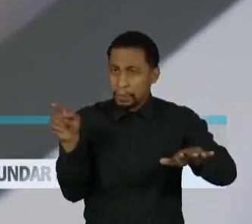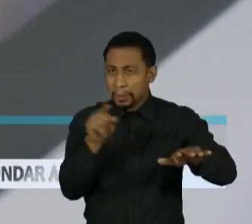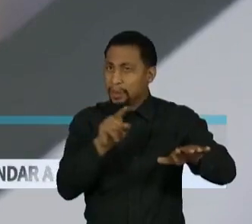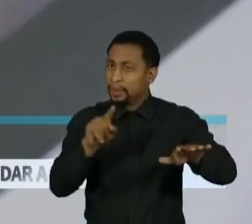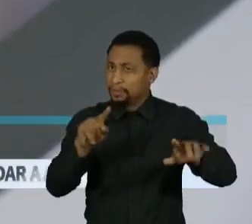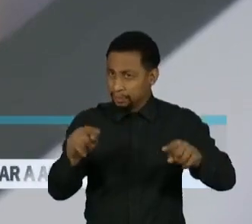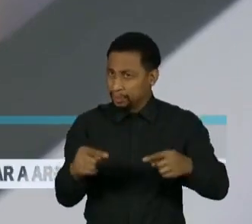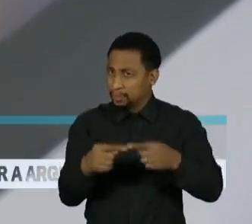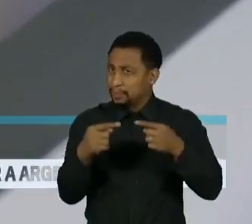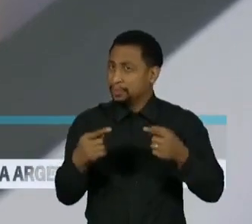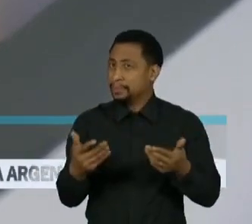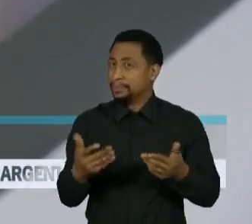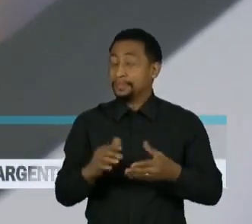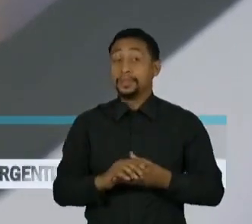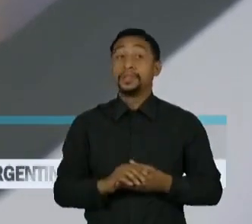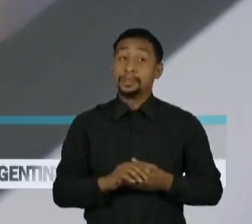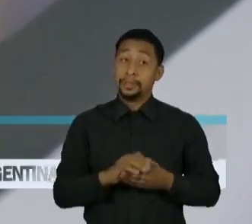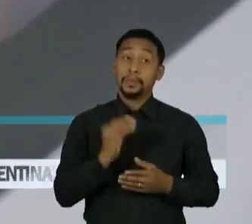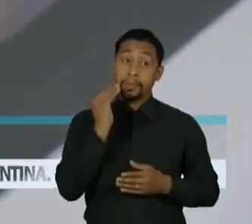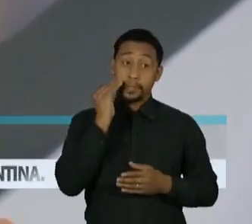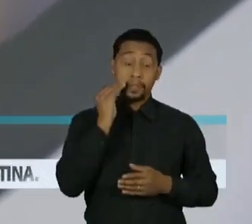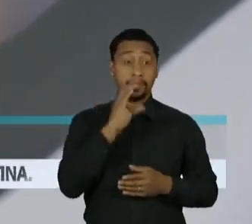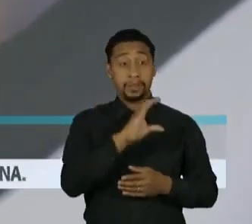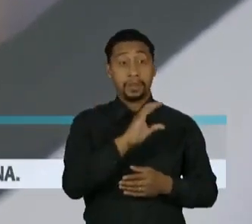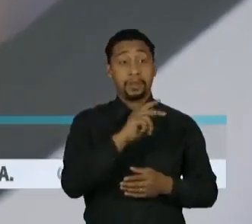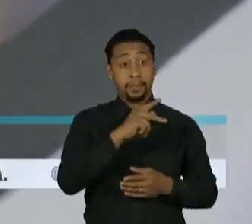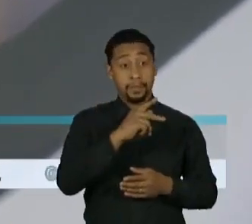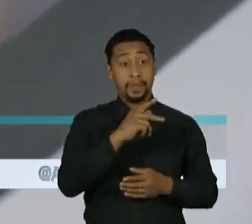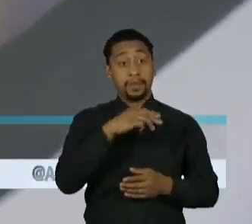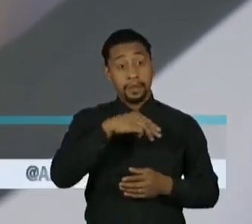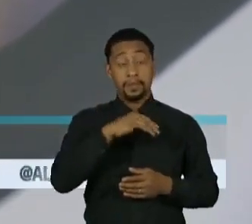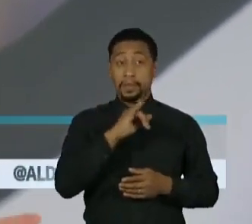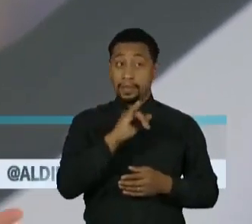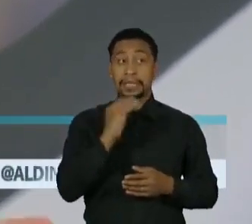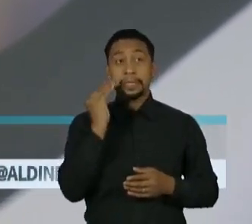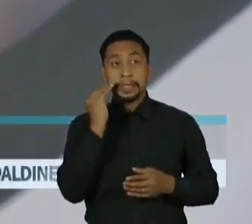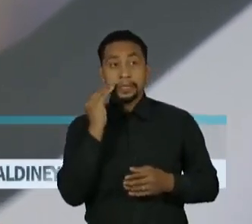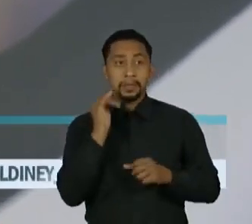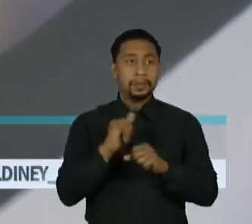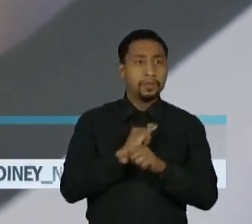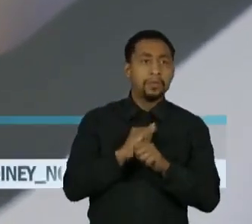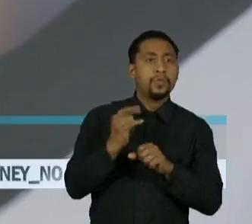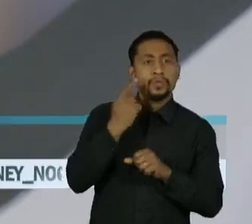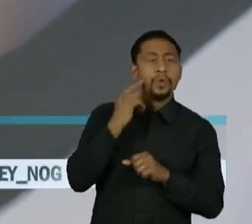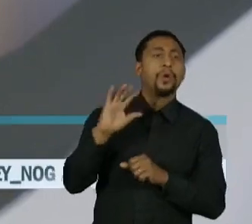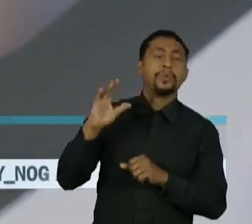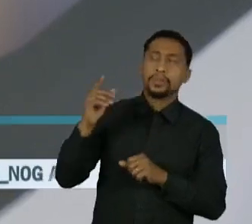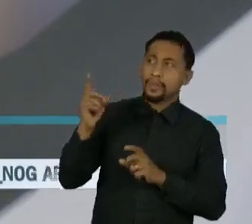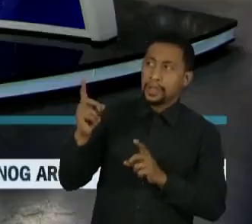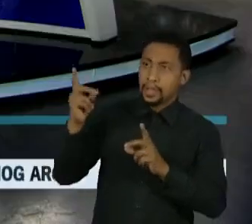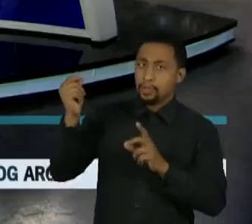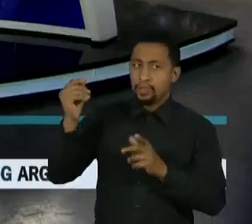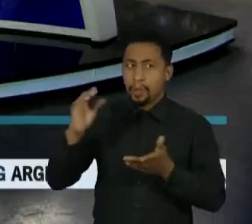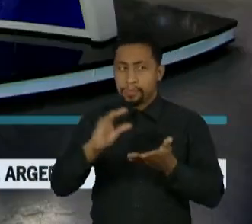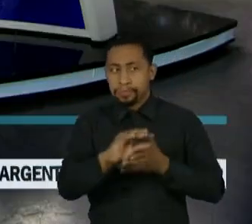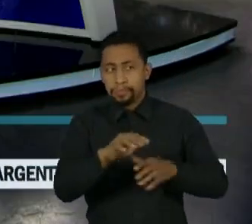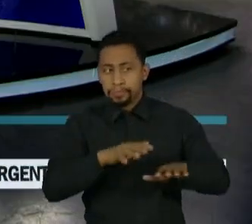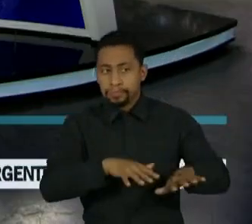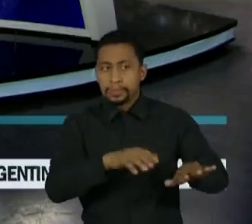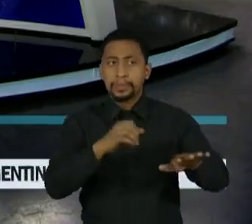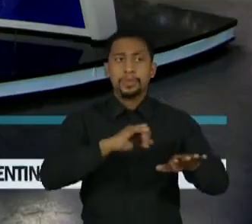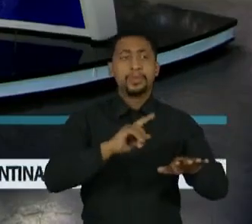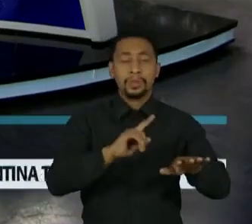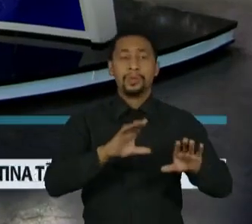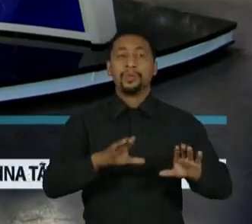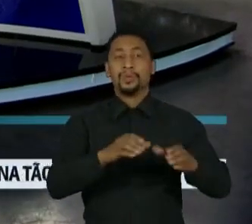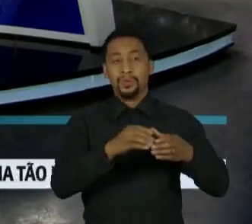eu sei que eles estão tentando fazer isso né na CPI ligar e os dois casos e que inclusive na investigação das das milícias digitais do STF